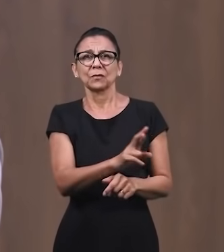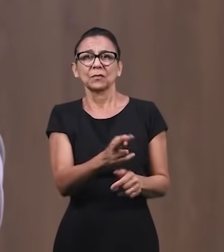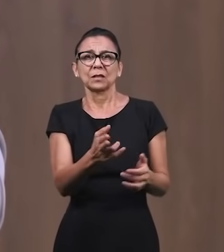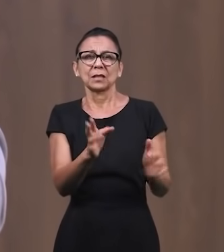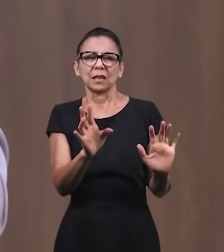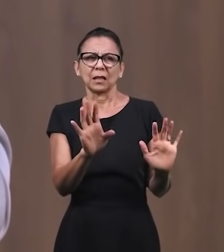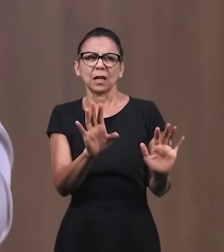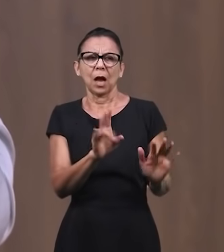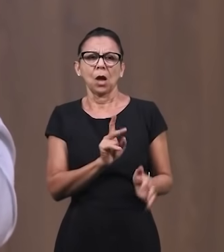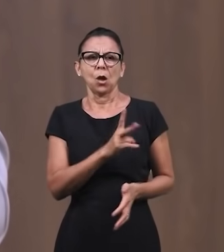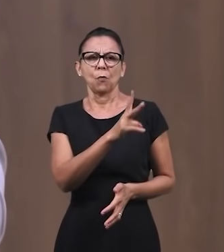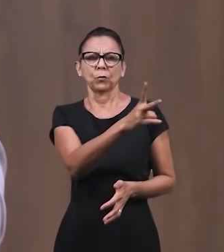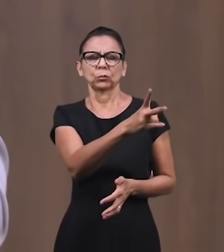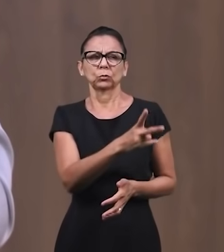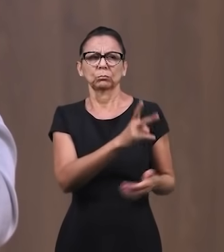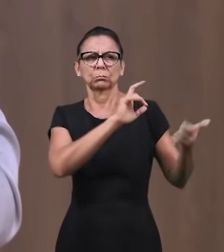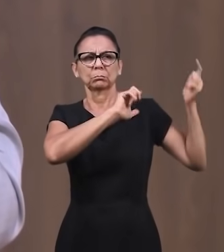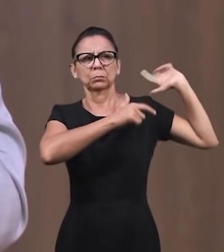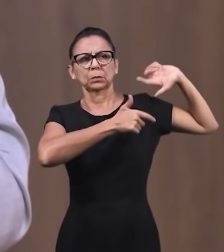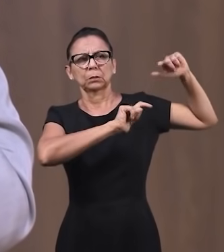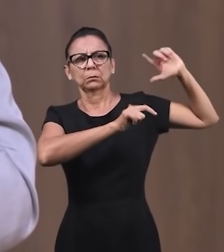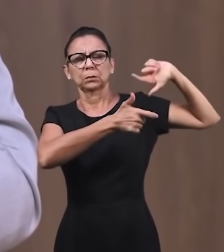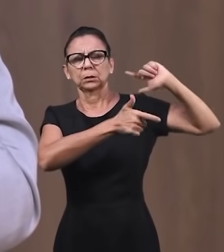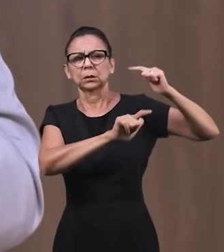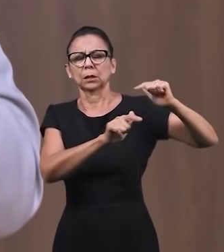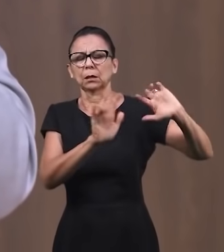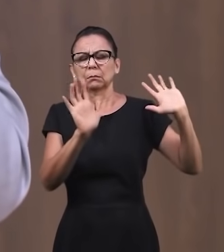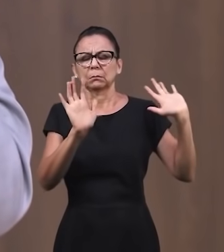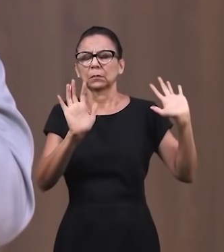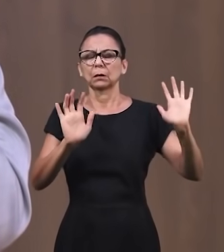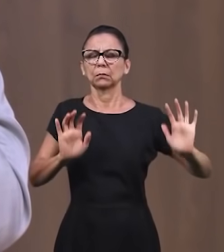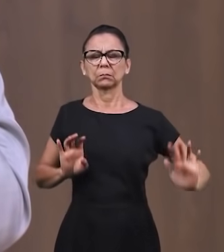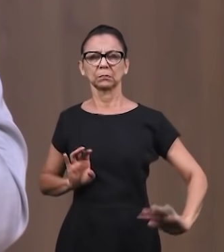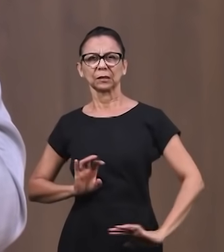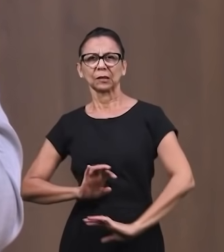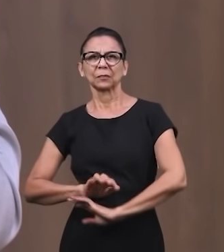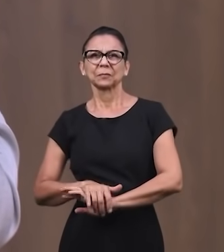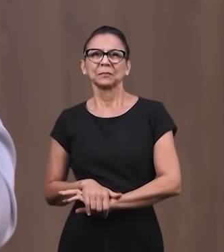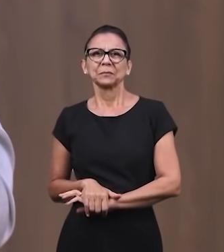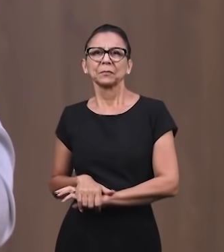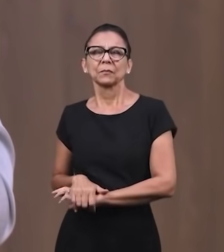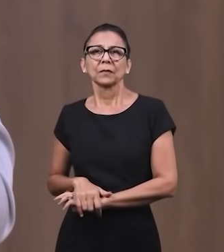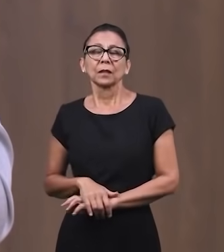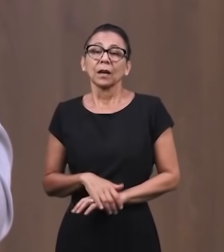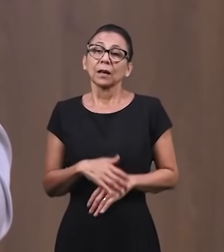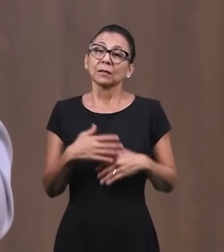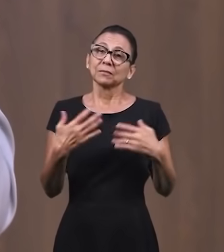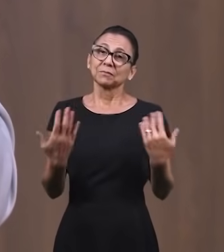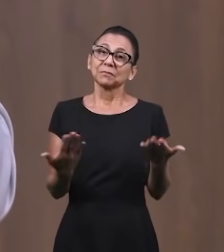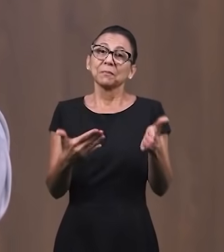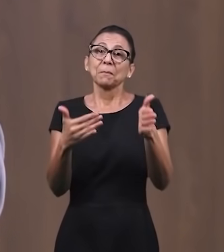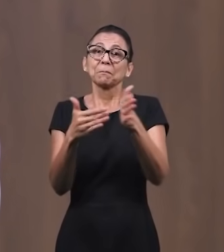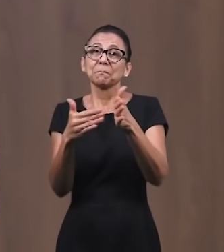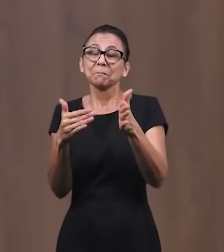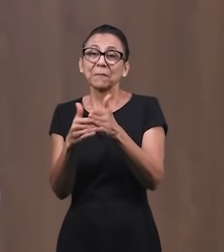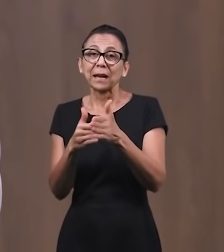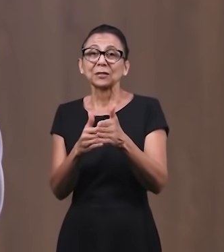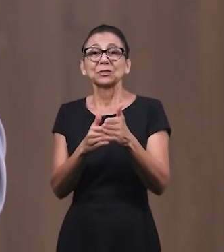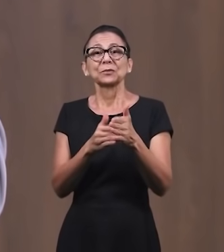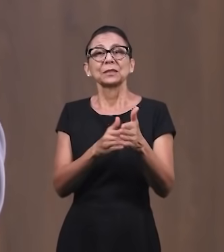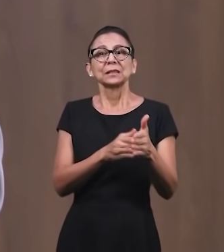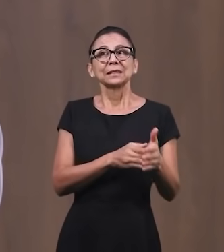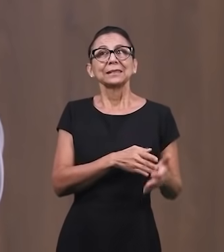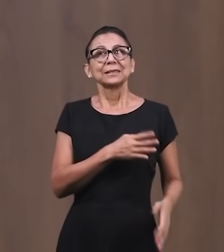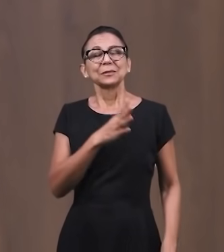se desvencilhar dela para ter uma experiência real com Ele, e que isso acaba por te atrapalhar, por te impedir